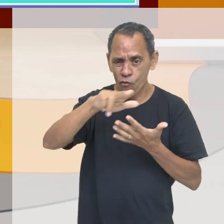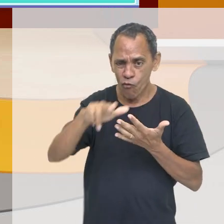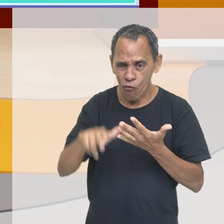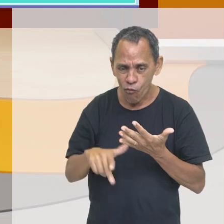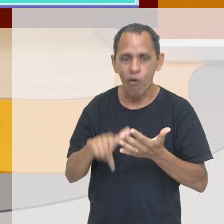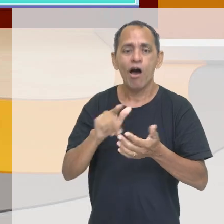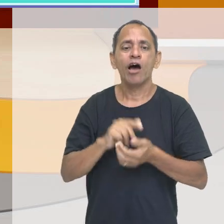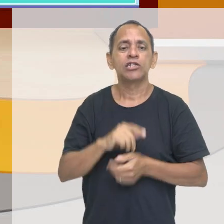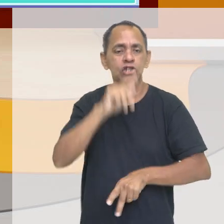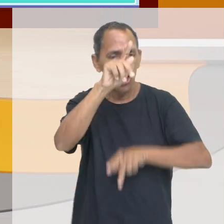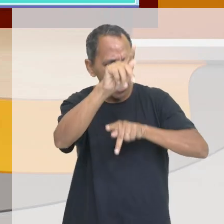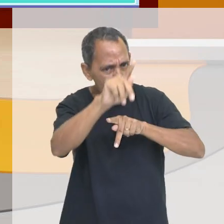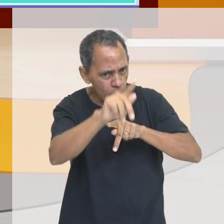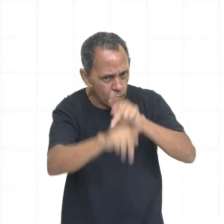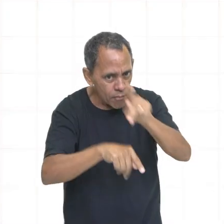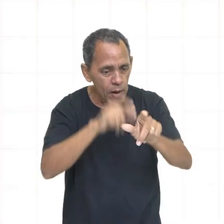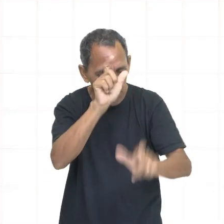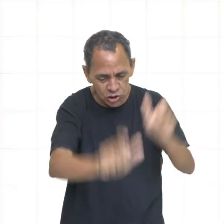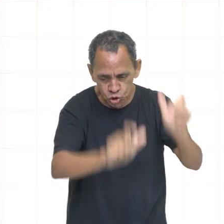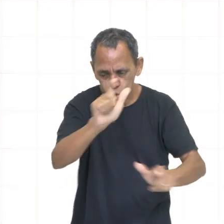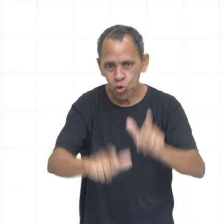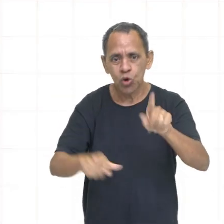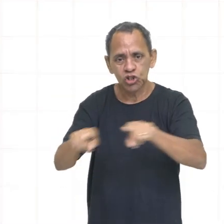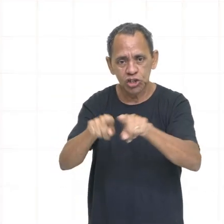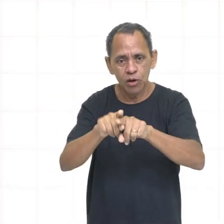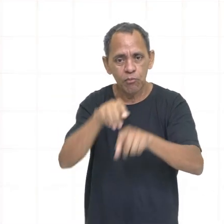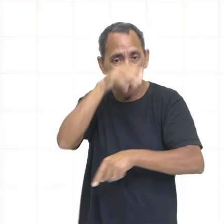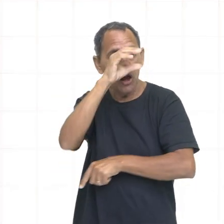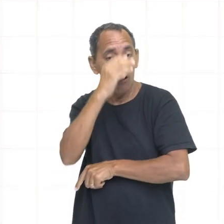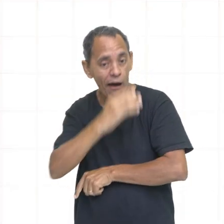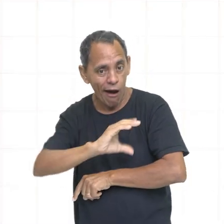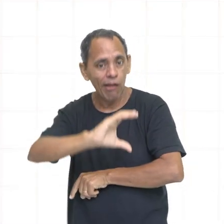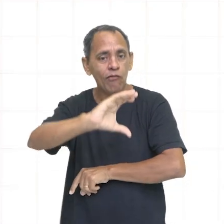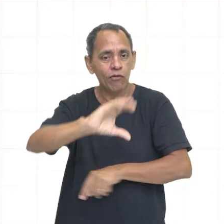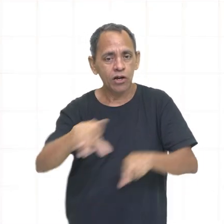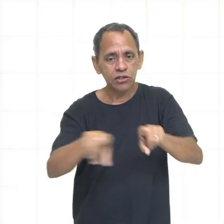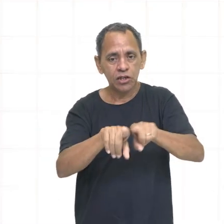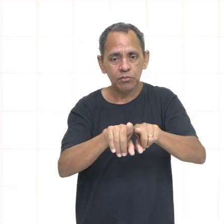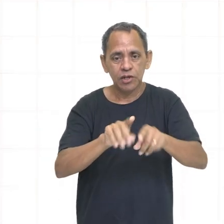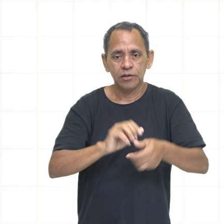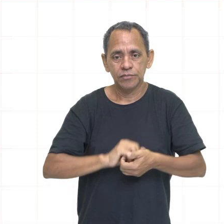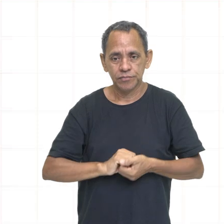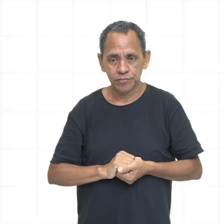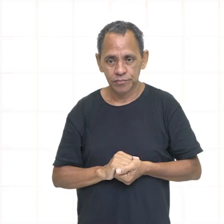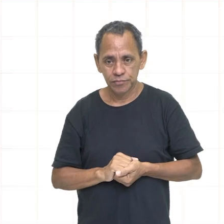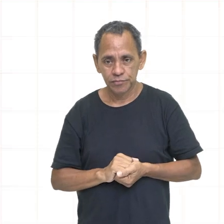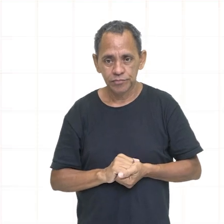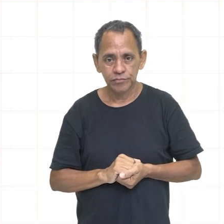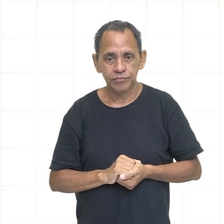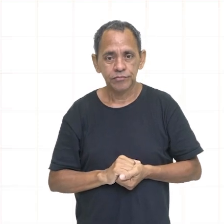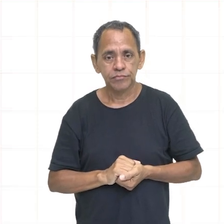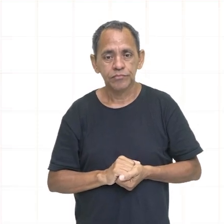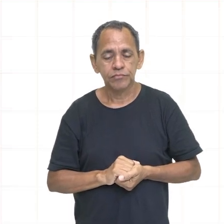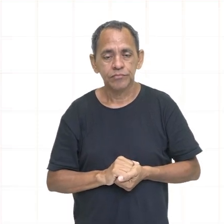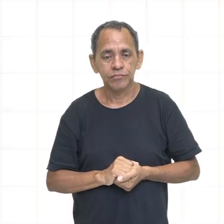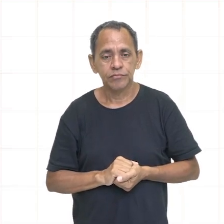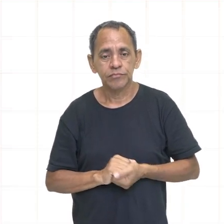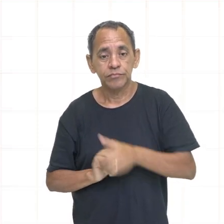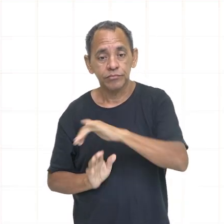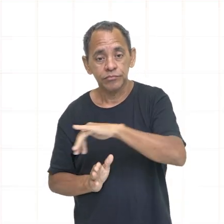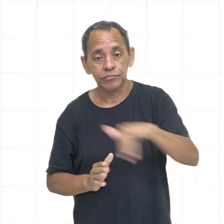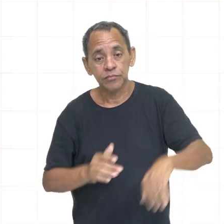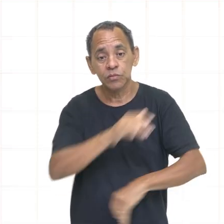continente africano. Vamos ao texto. Vamos lá, galera. Ok, gente, o imperialismo na Ásia. Como é que se deu essa partilha